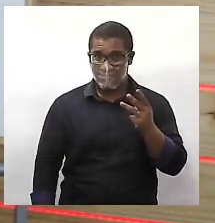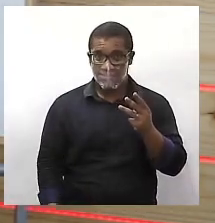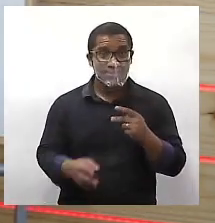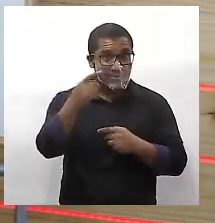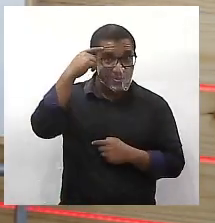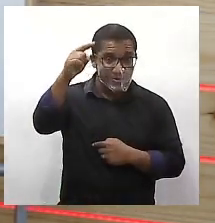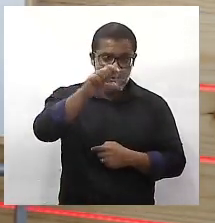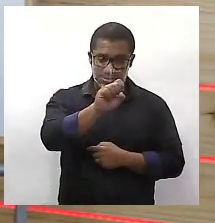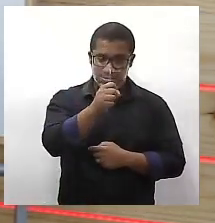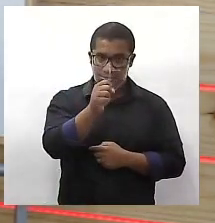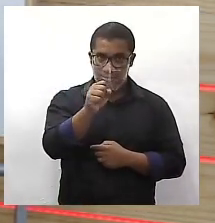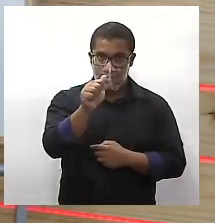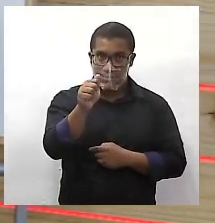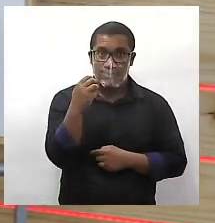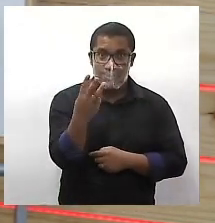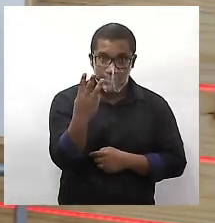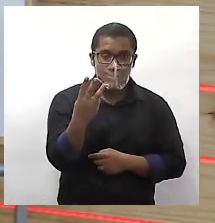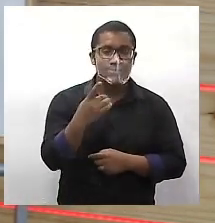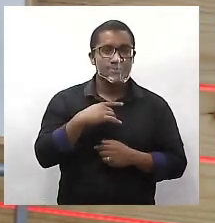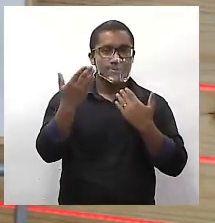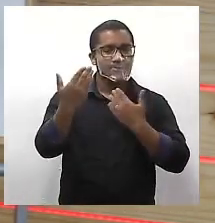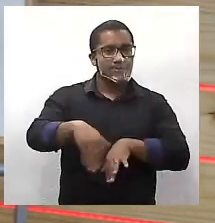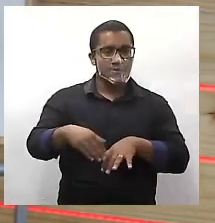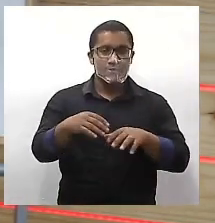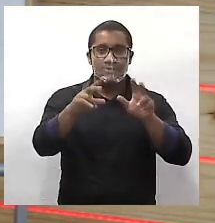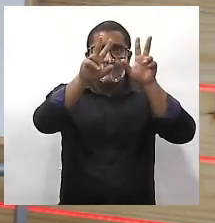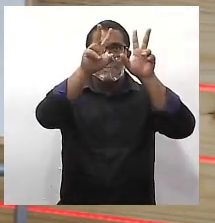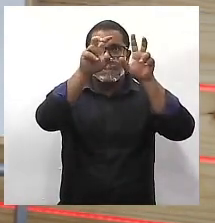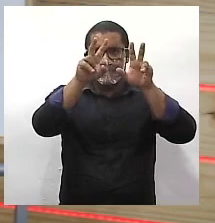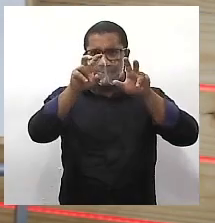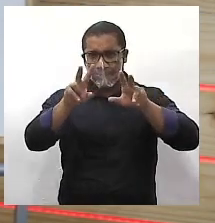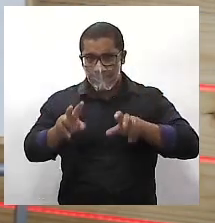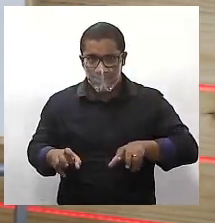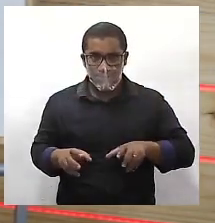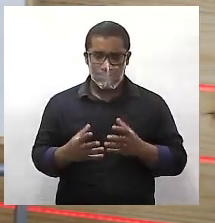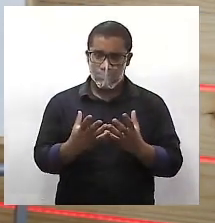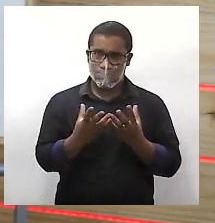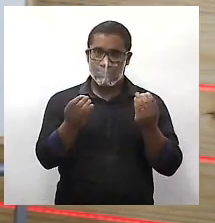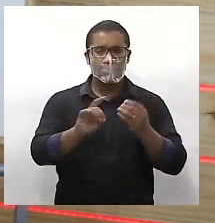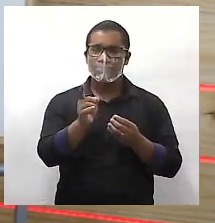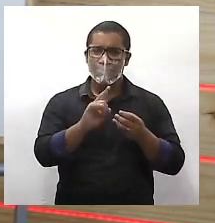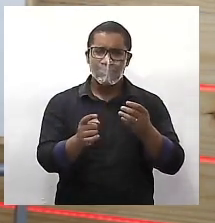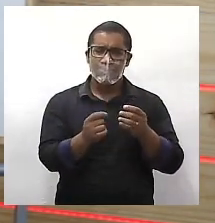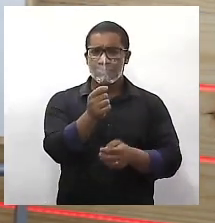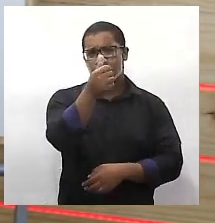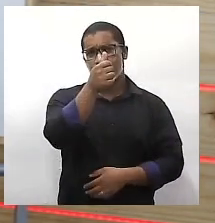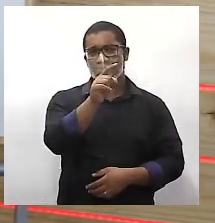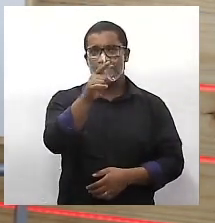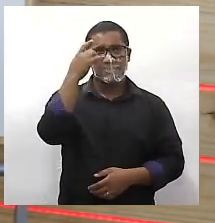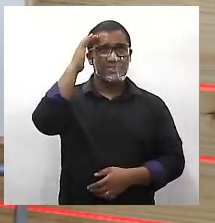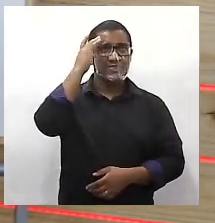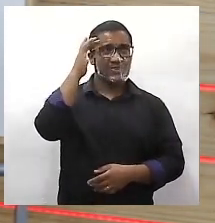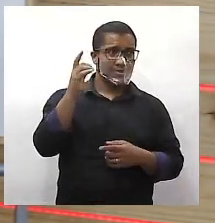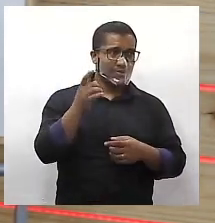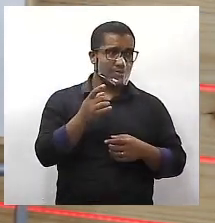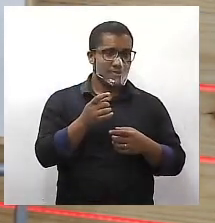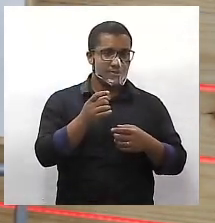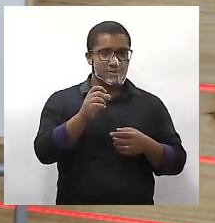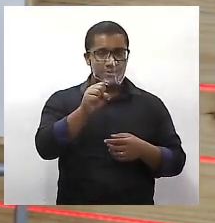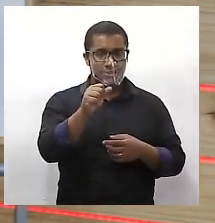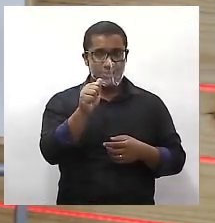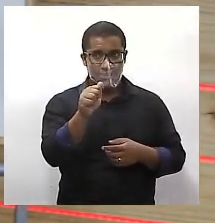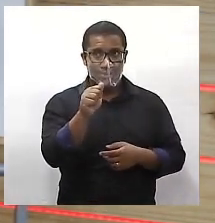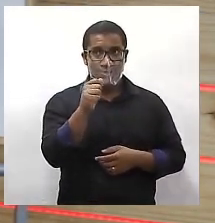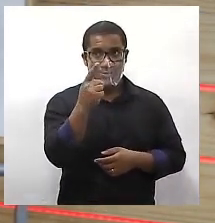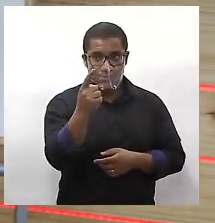que o SSA 3 é a prova que você vai ter menos assunto. E por favor, tá? Se você acha que não se deu tão bem no primeiro e no segundo ano, não